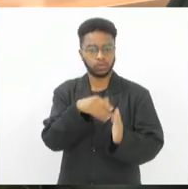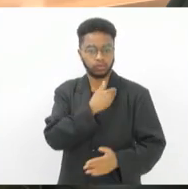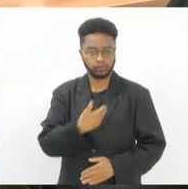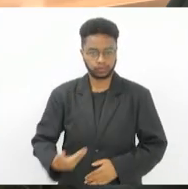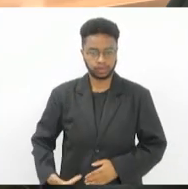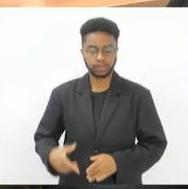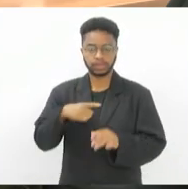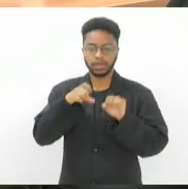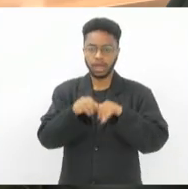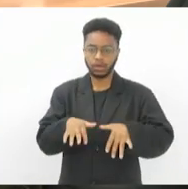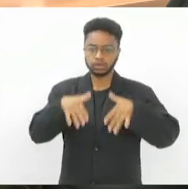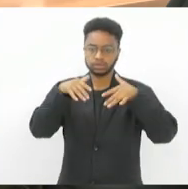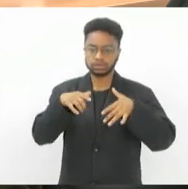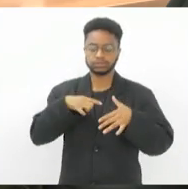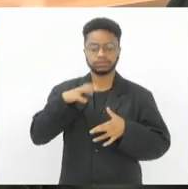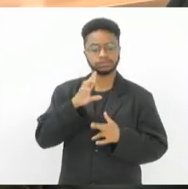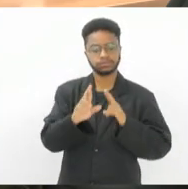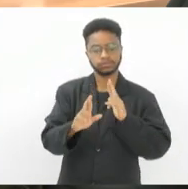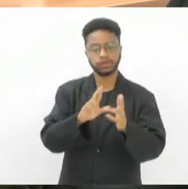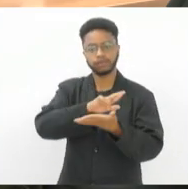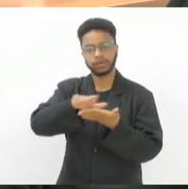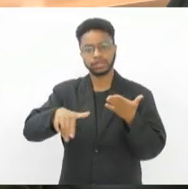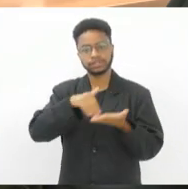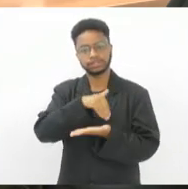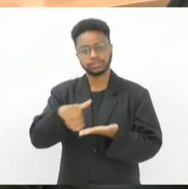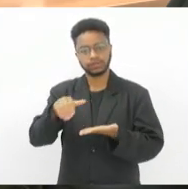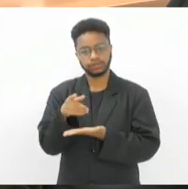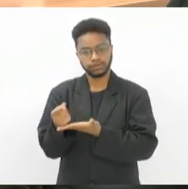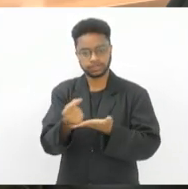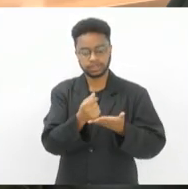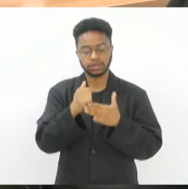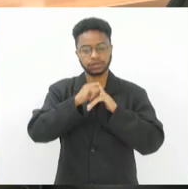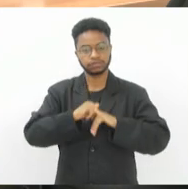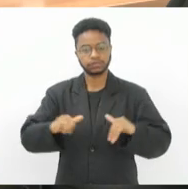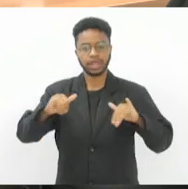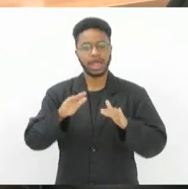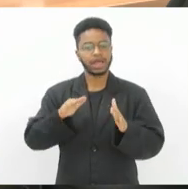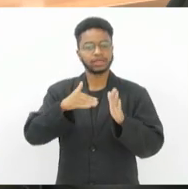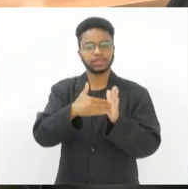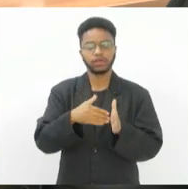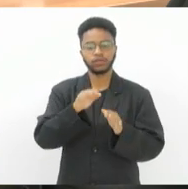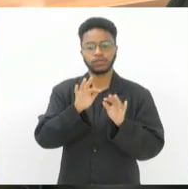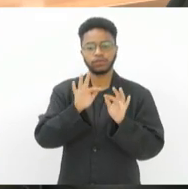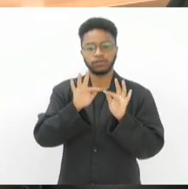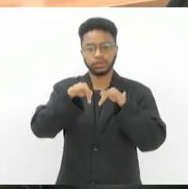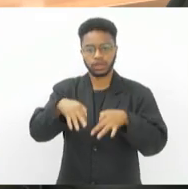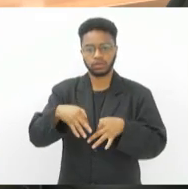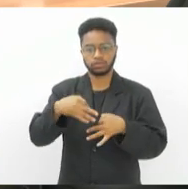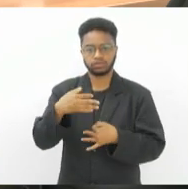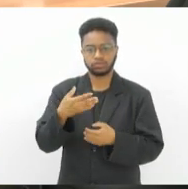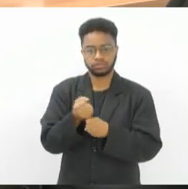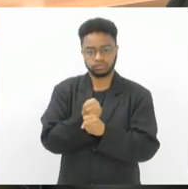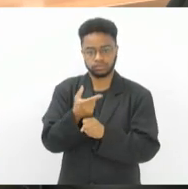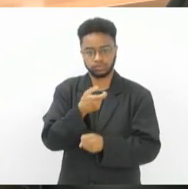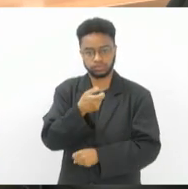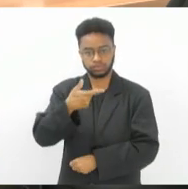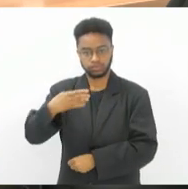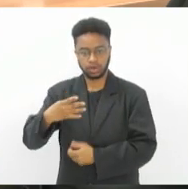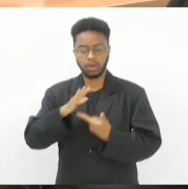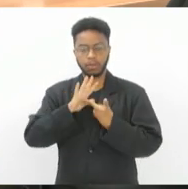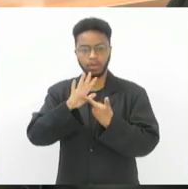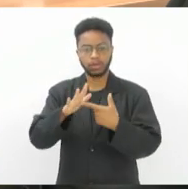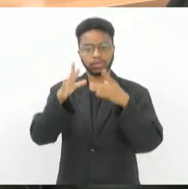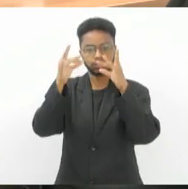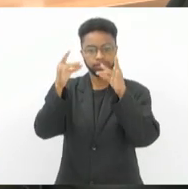Secretaria Estadual de Fazenda anunciaram que até o fim deste ano vão entregar um sistema que registra e detalha todas as informações